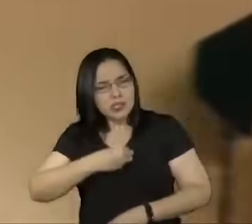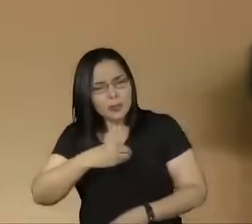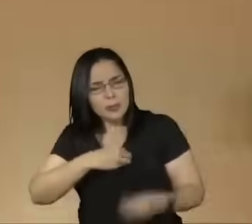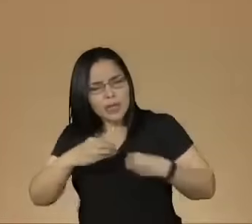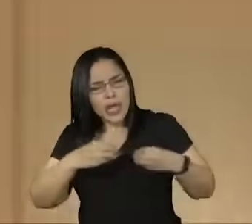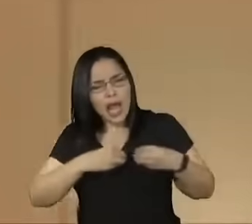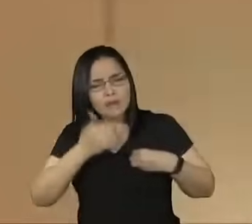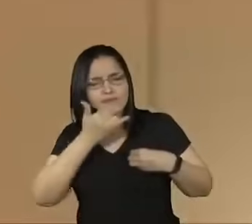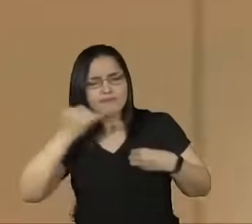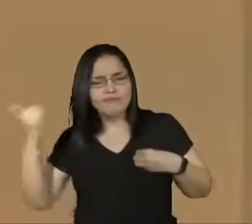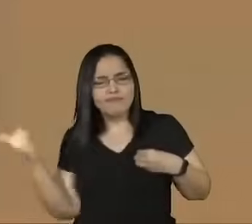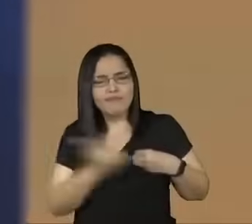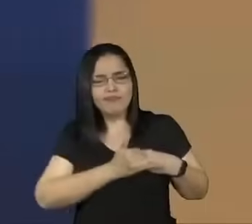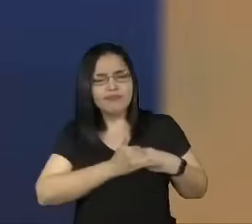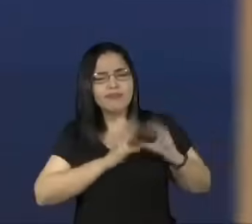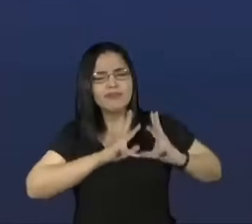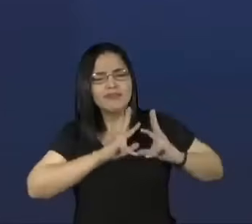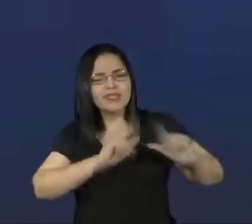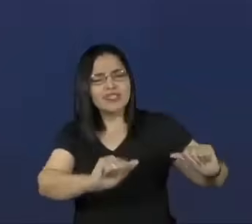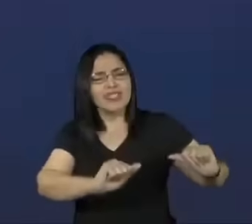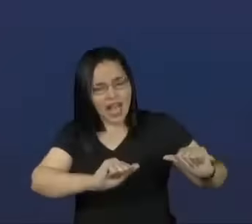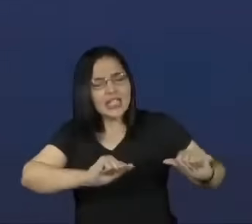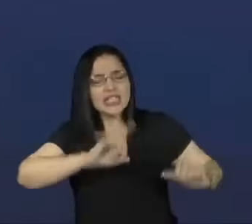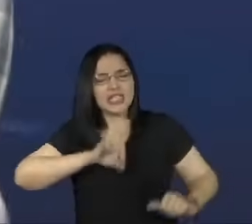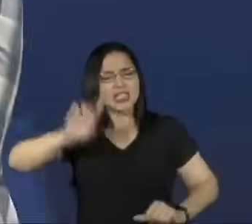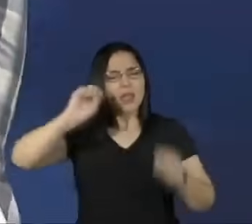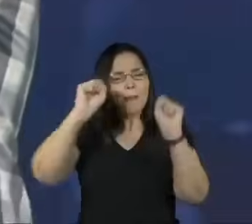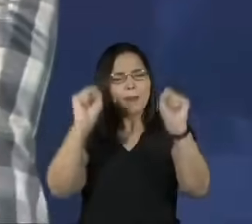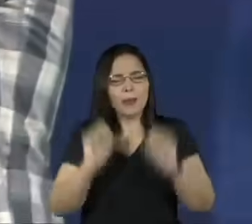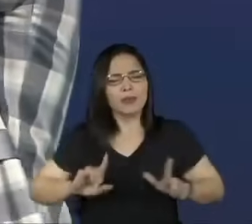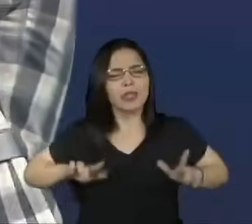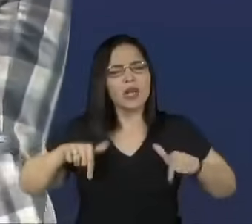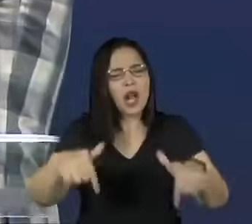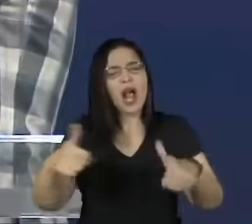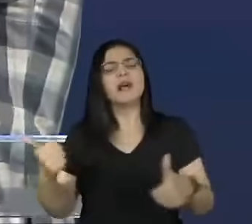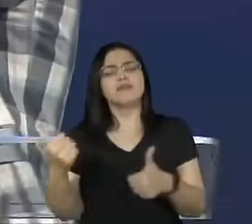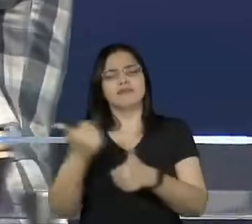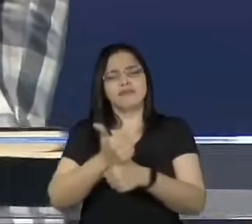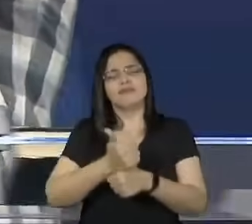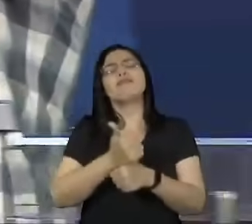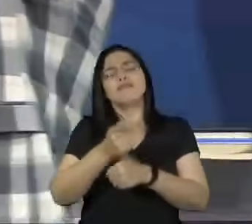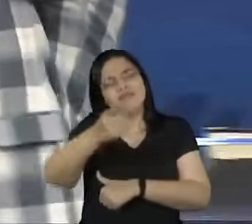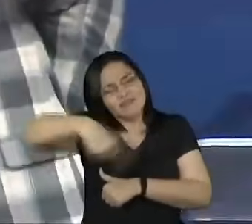perdoados o Deus todoso age por você